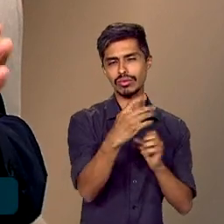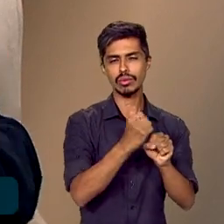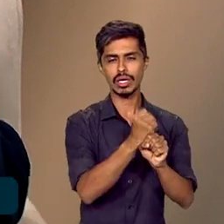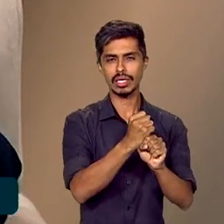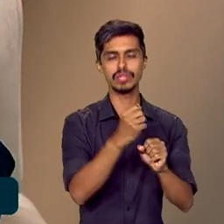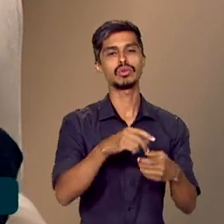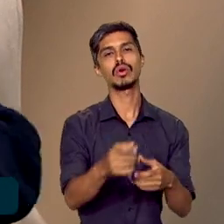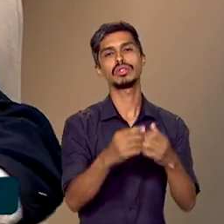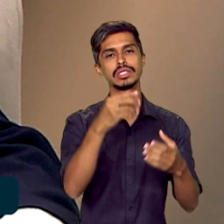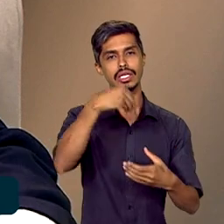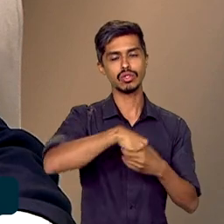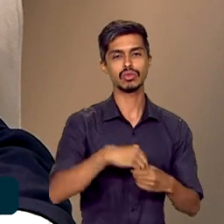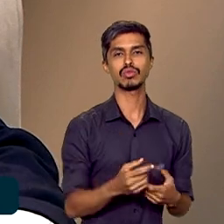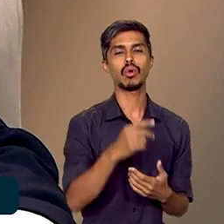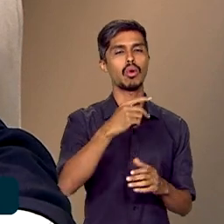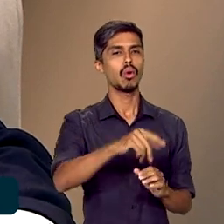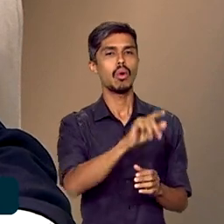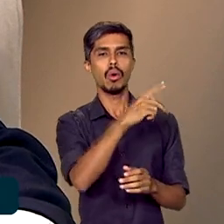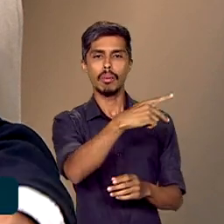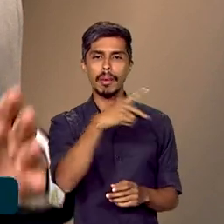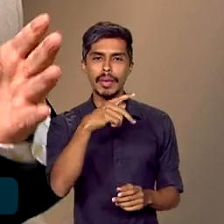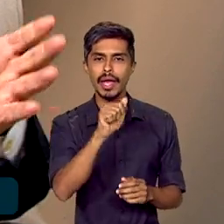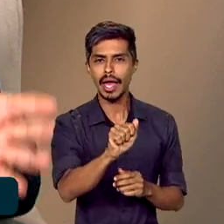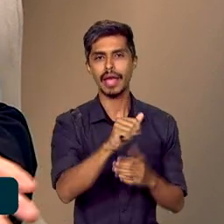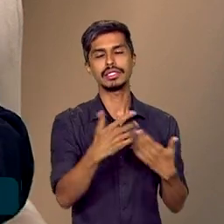organização do nosso trabalho, todo ele é feito